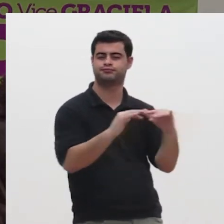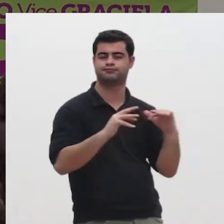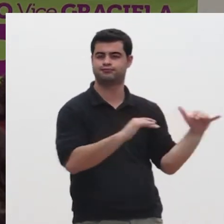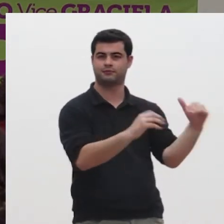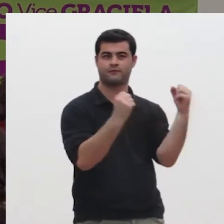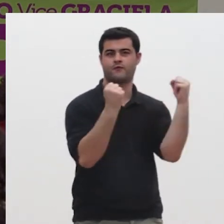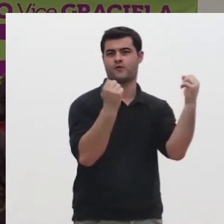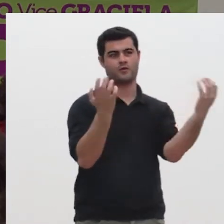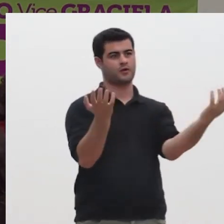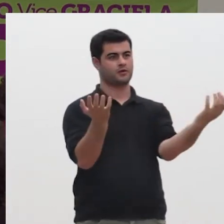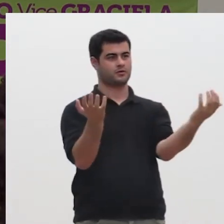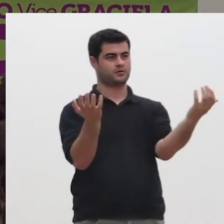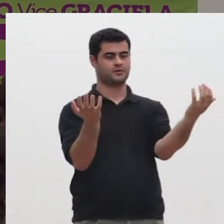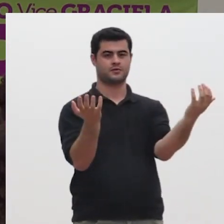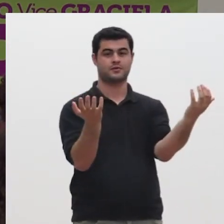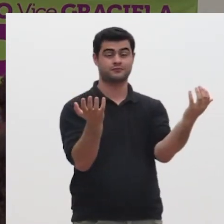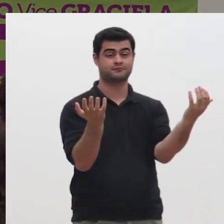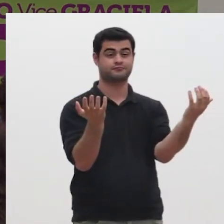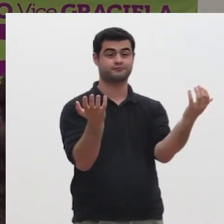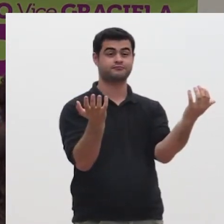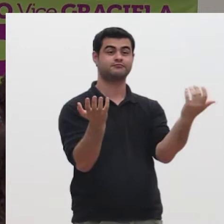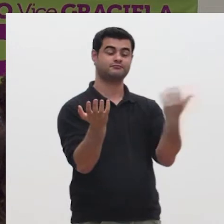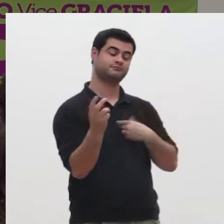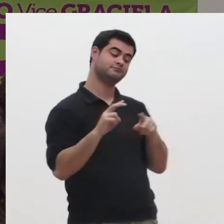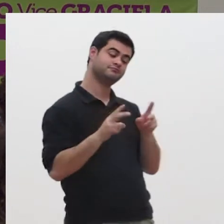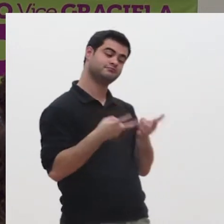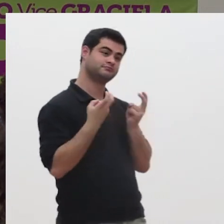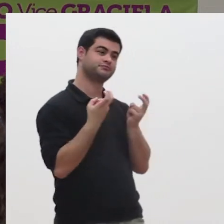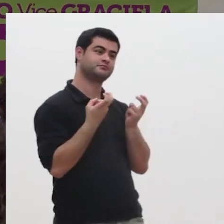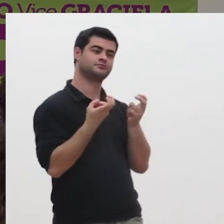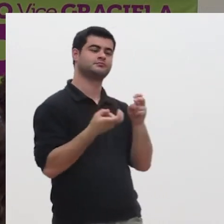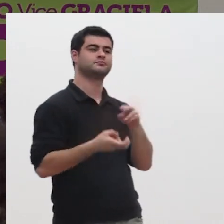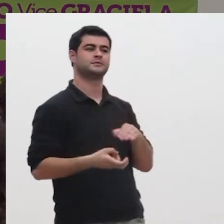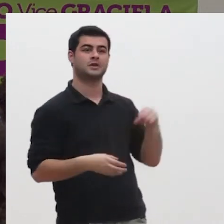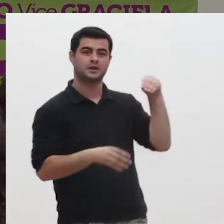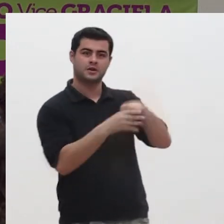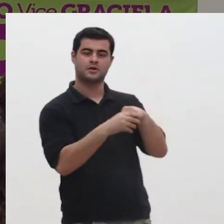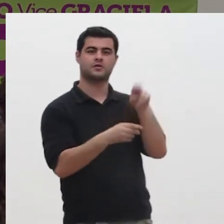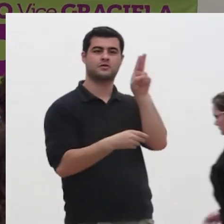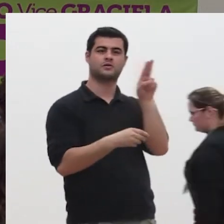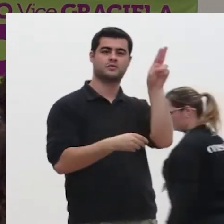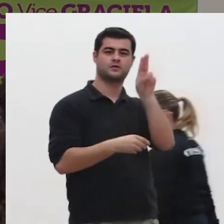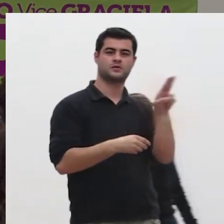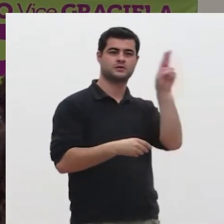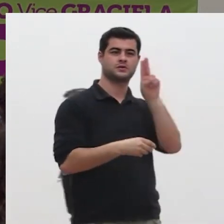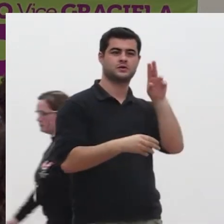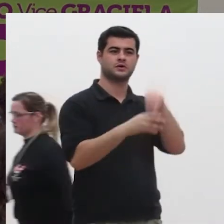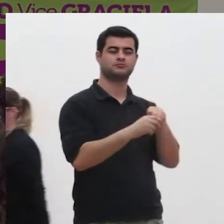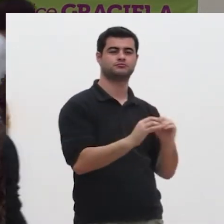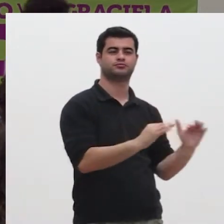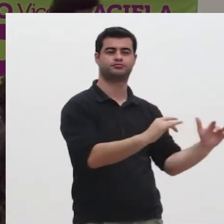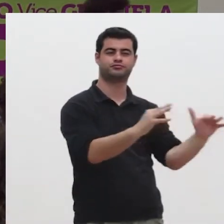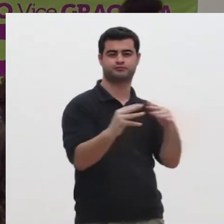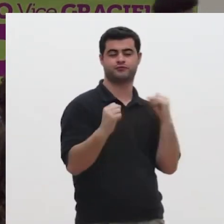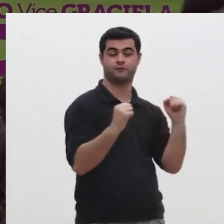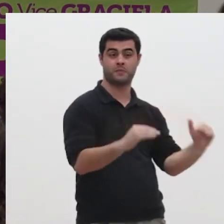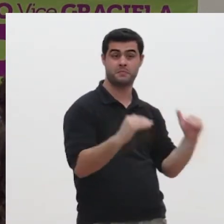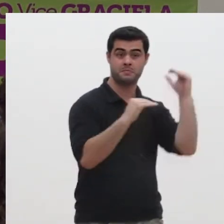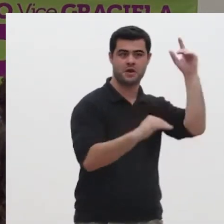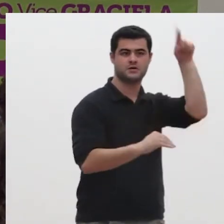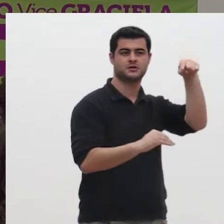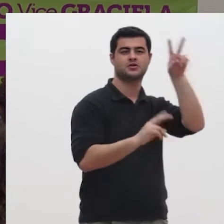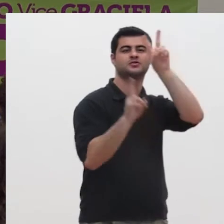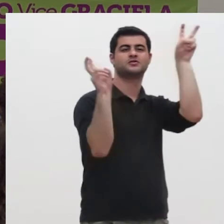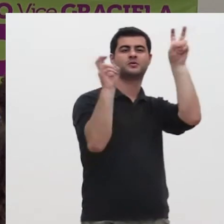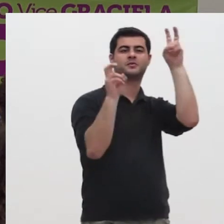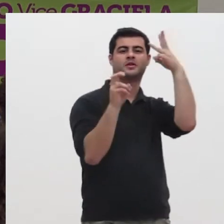entre as tantas boatarias que nesse momento eleitoral estão circulando pela universidade, talvez aquela que seja a mãe das boatarias seja a questão das 30 horas.